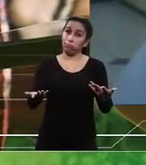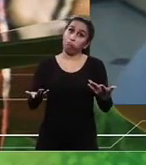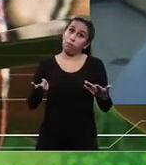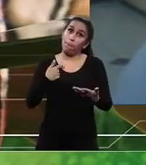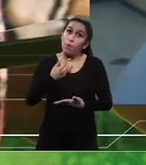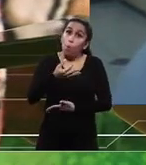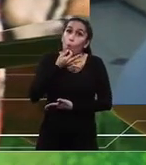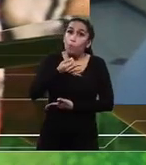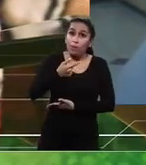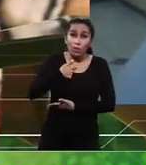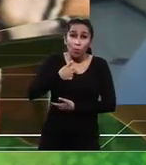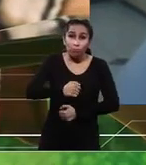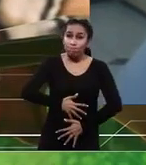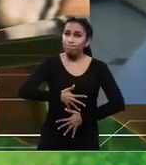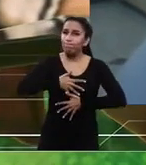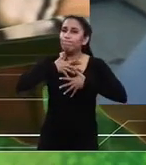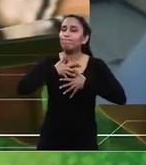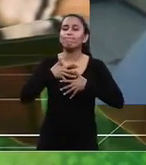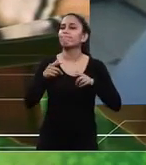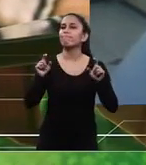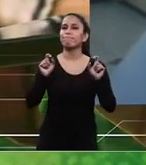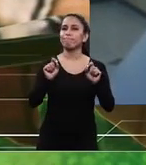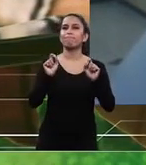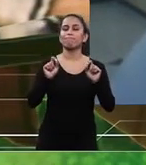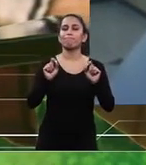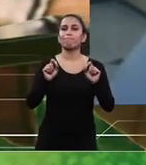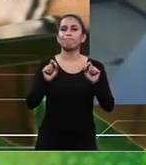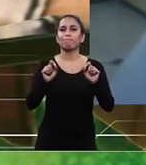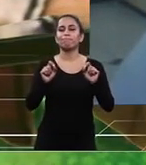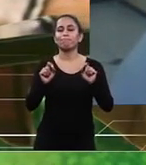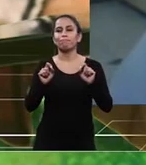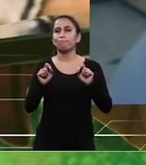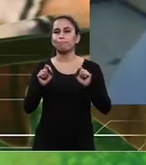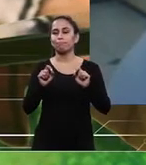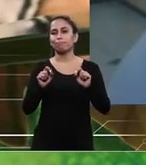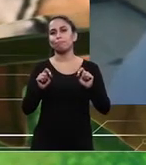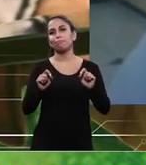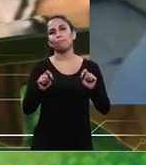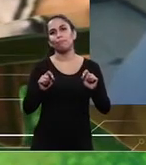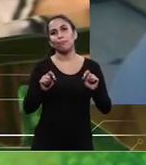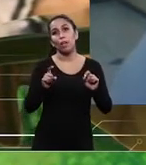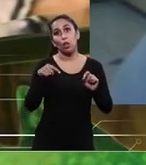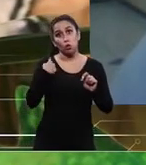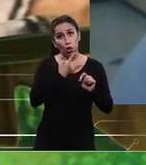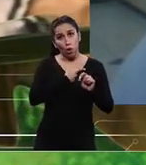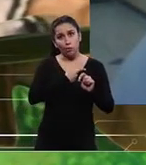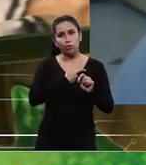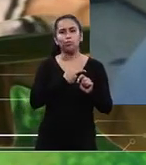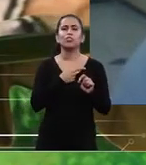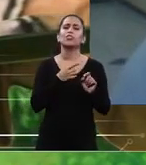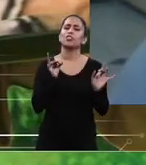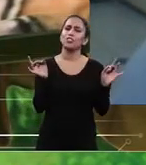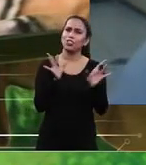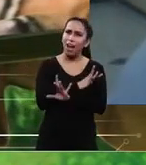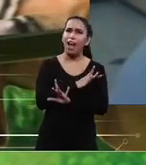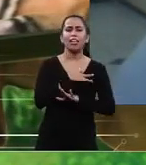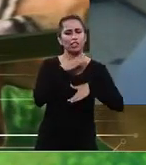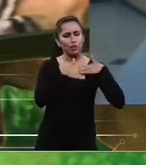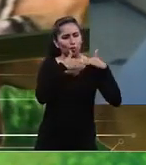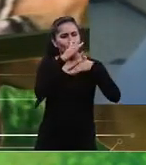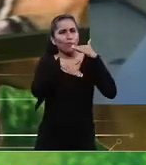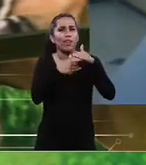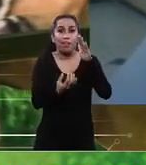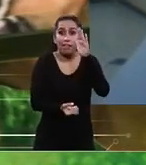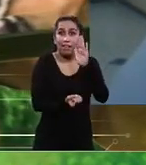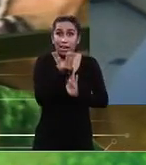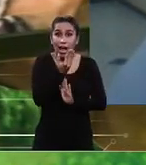mim me orgulha muito, é a gente ter desenvolvido e criado o projeto Tribos,